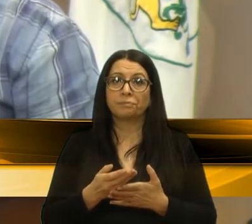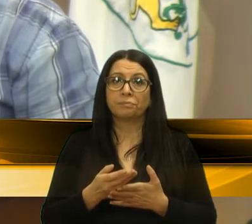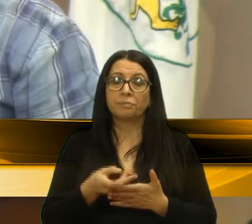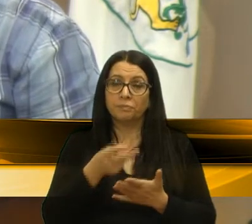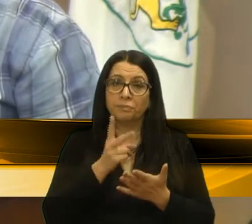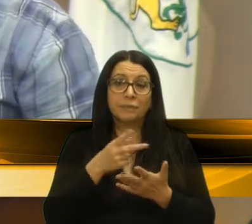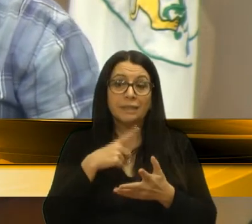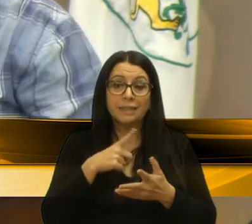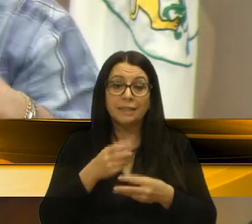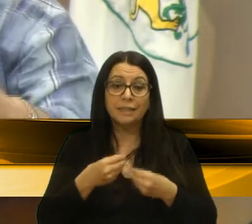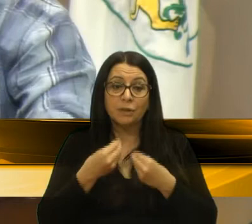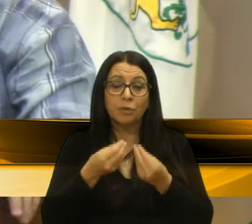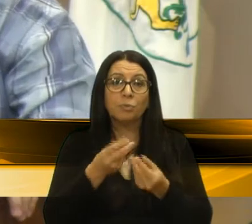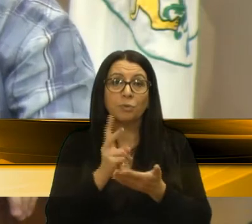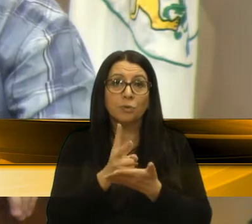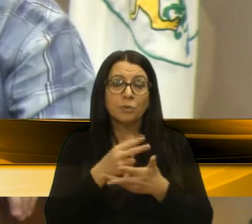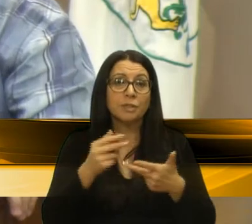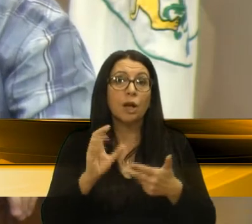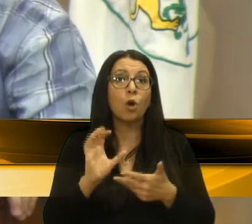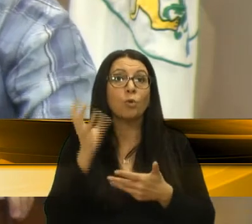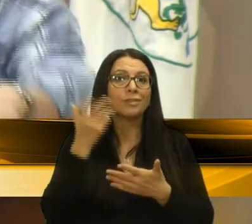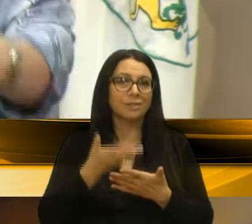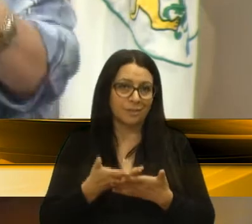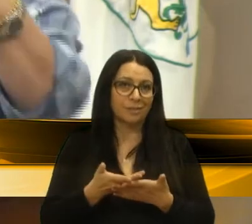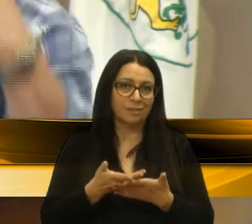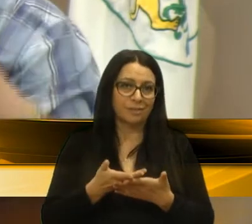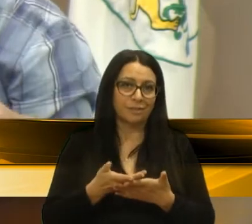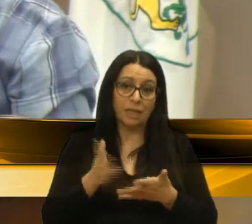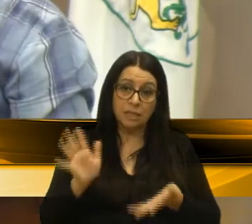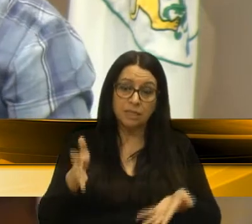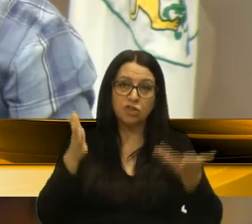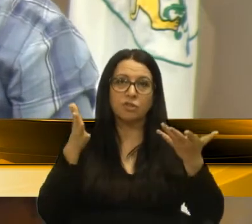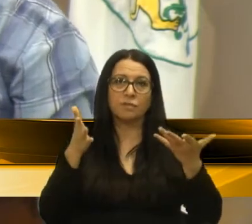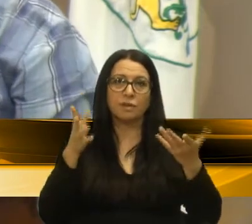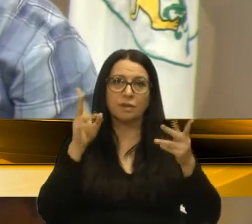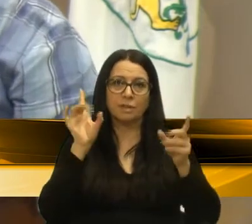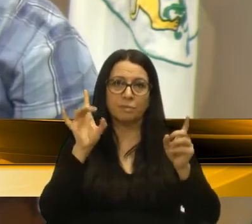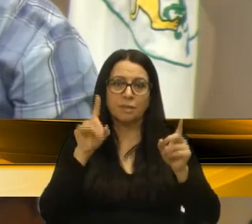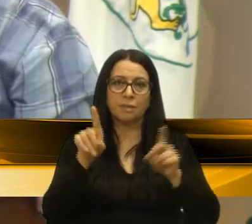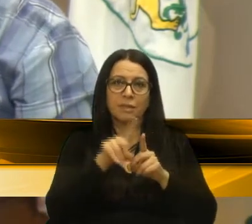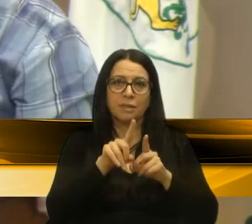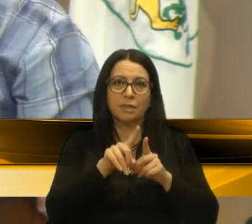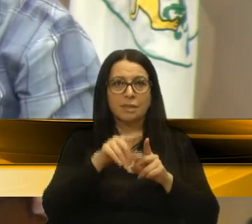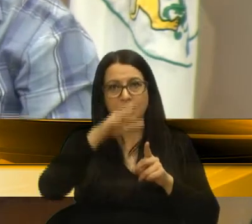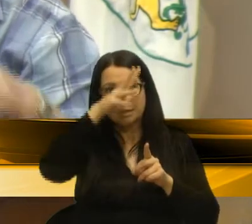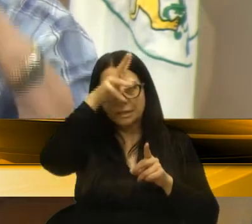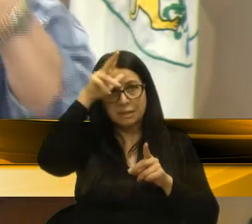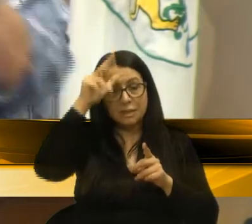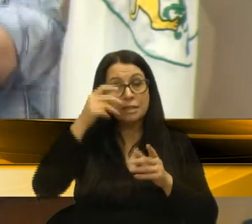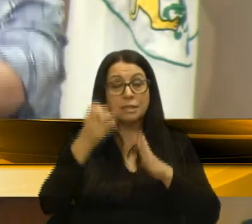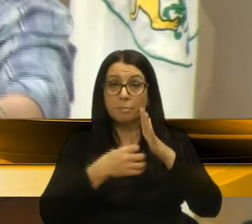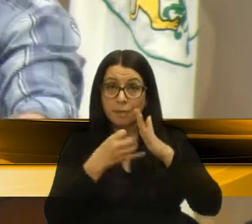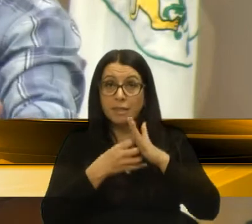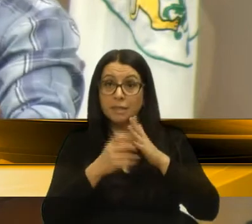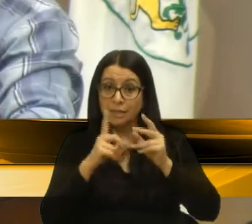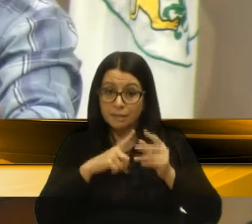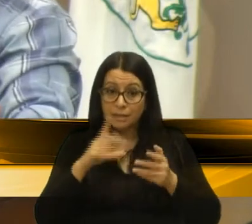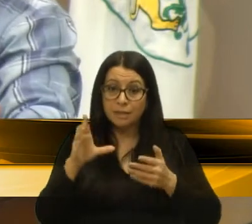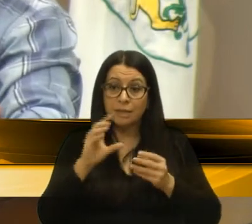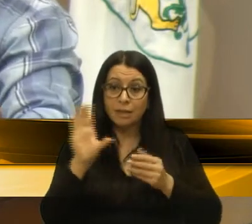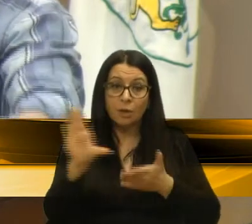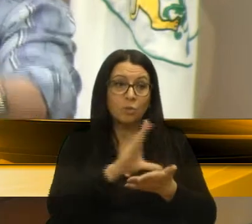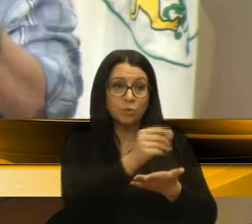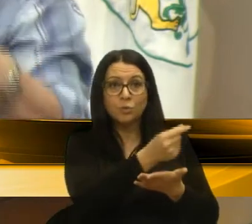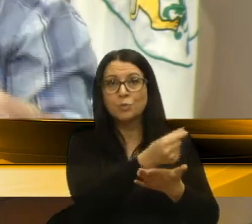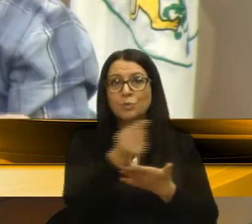condições para que essas coisas aconteçam e incentivar especialmente a iniciativa privada aportar recursos nessa área